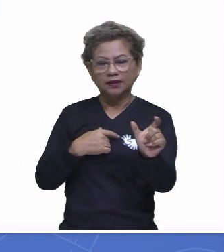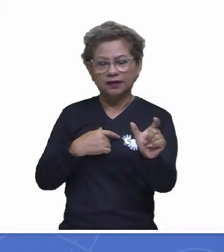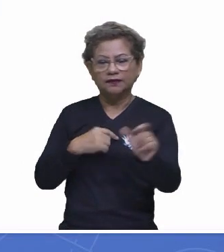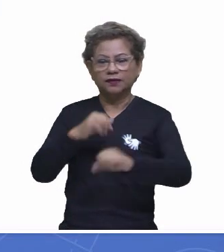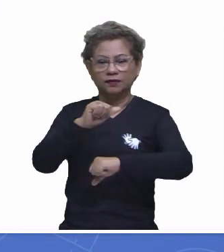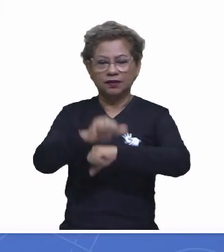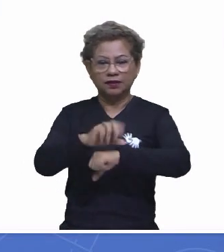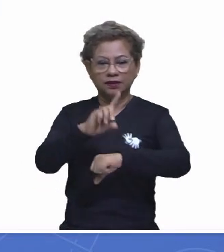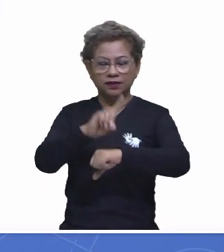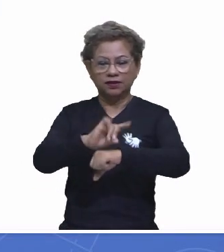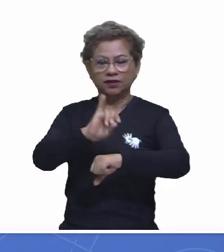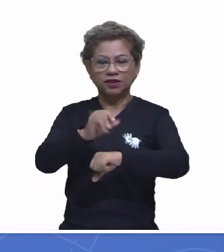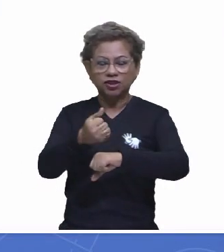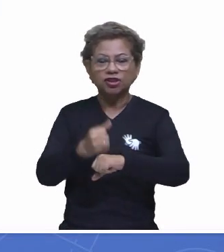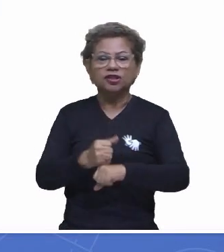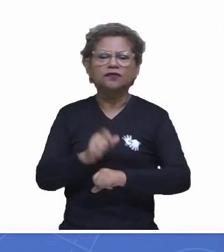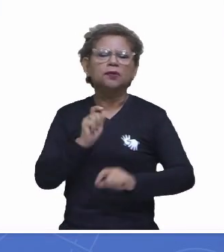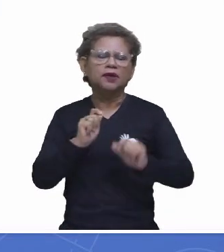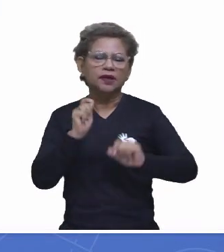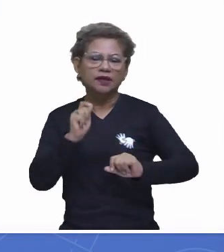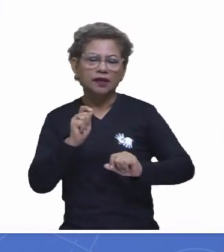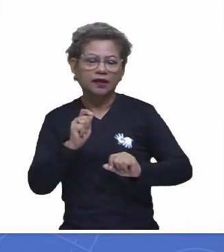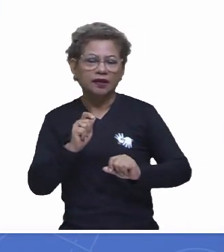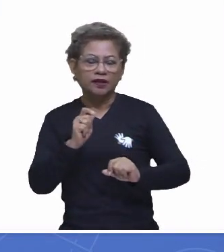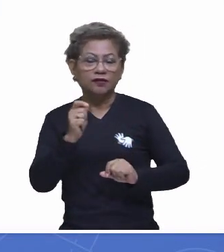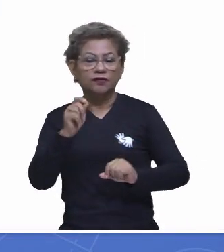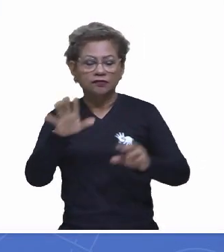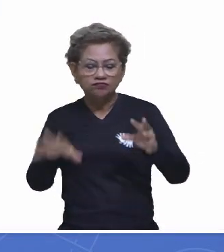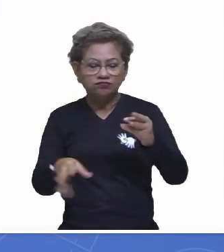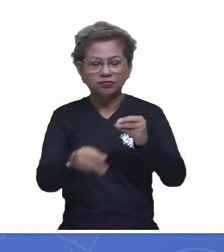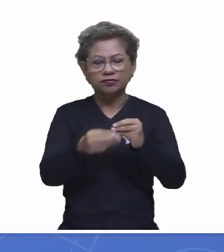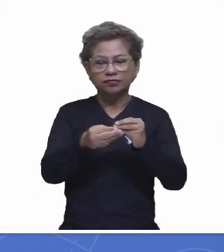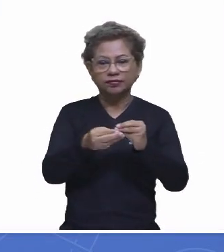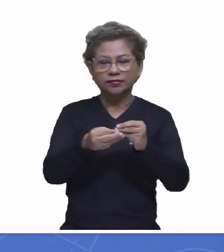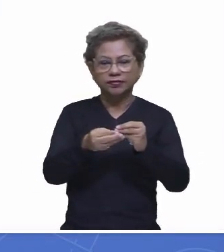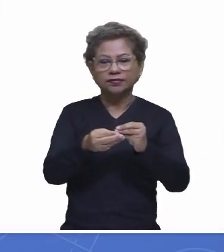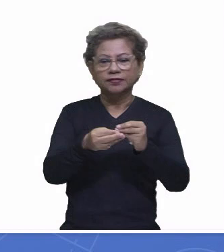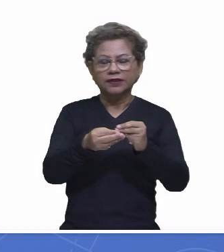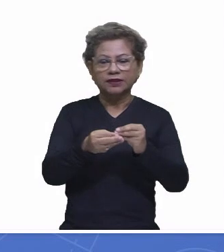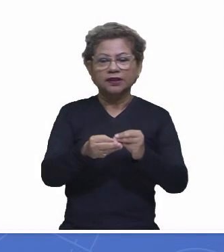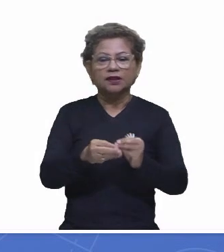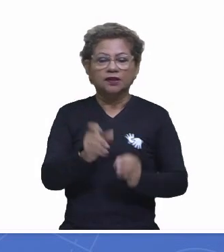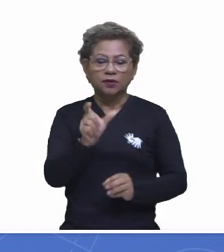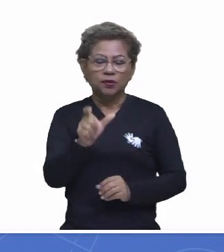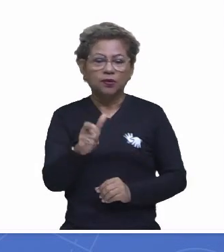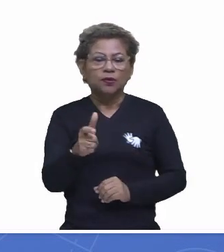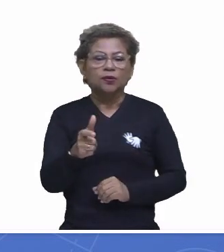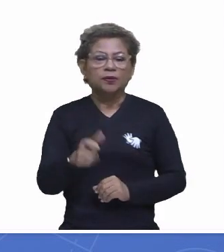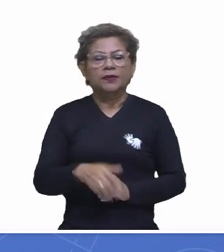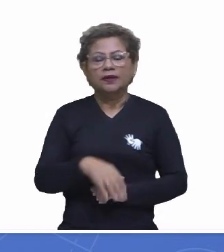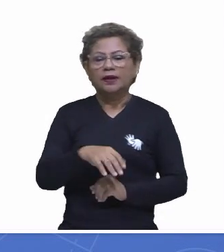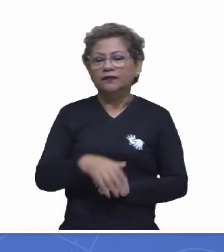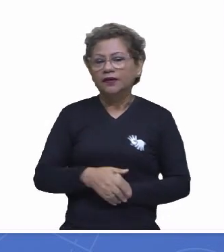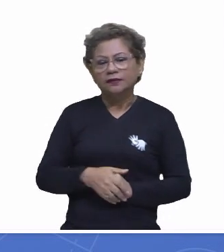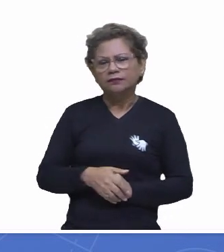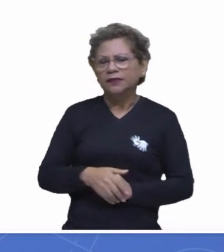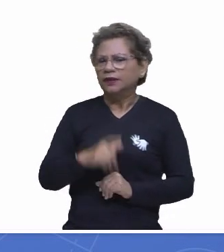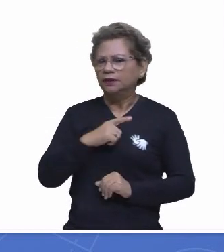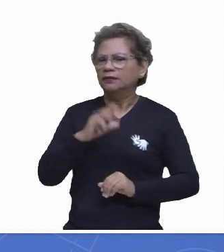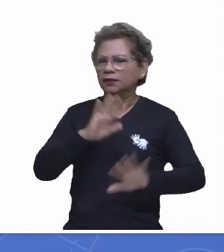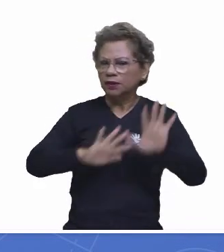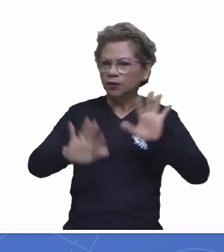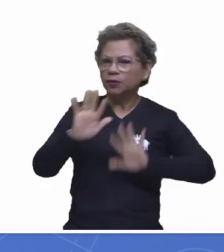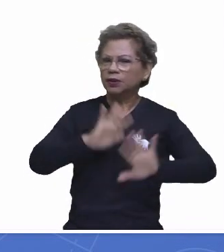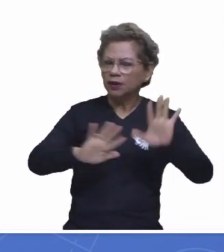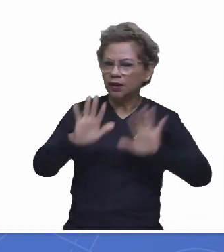um substantivo, né, atribuído a algo ou alguém, então facilita a vida. Tem uma questão muito importante que a gente tem que tomar cuidado no caso